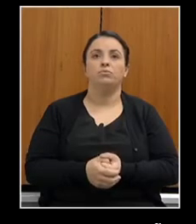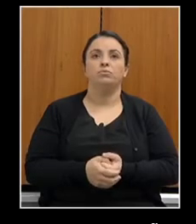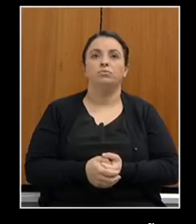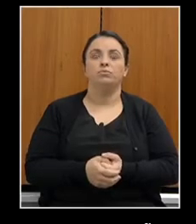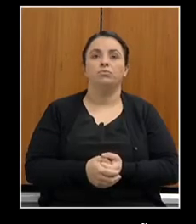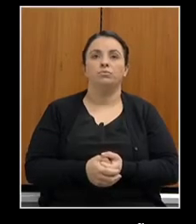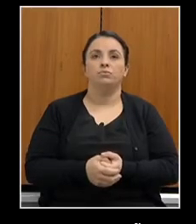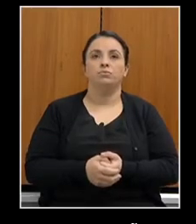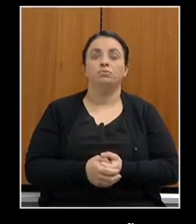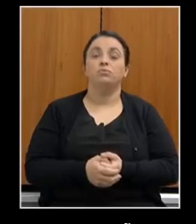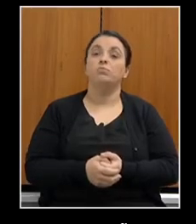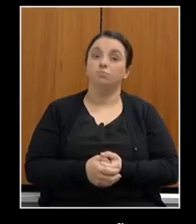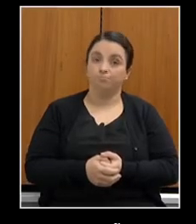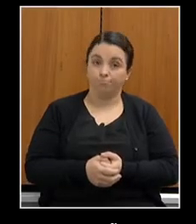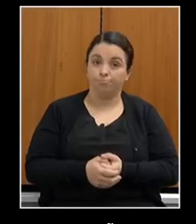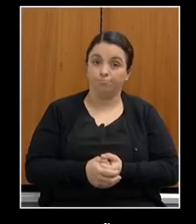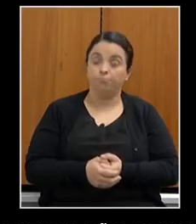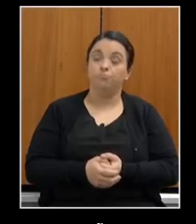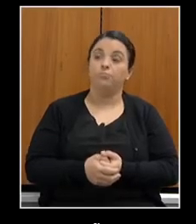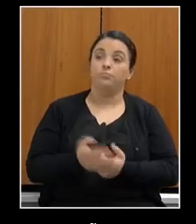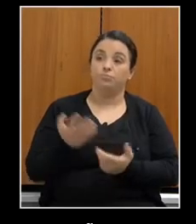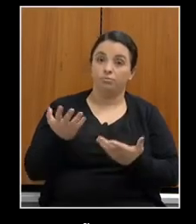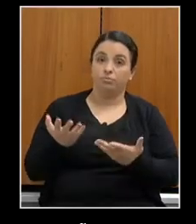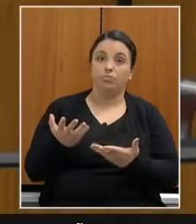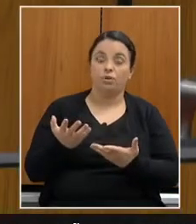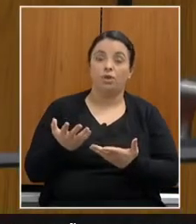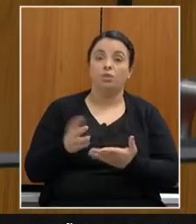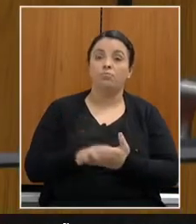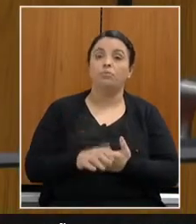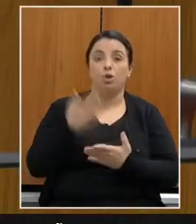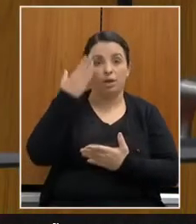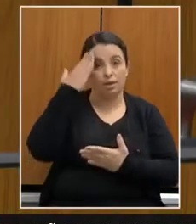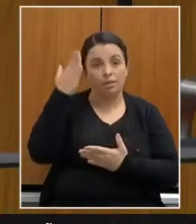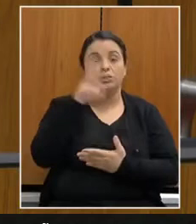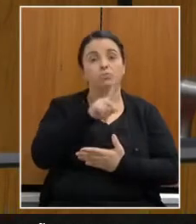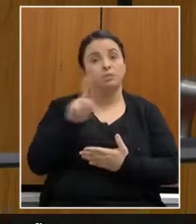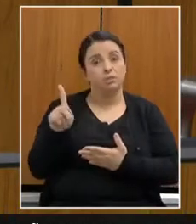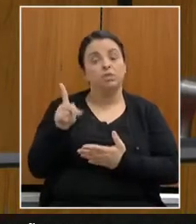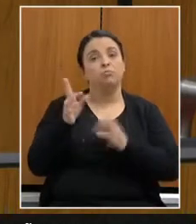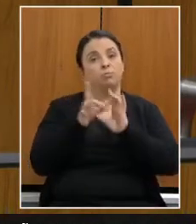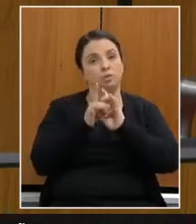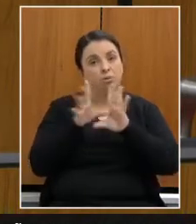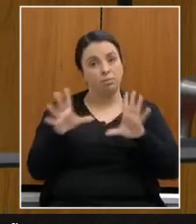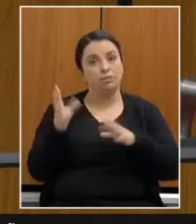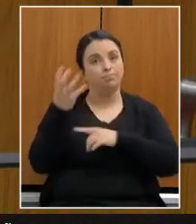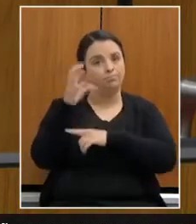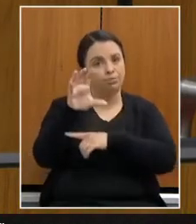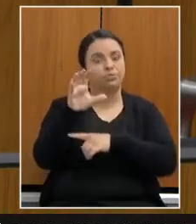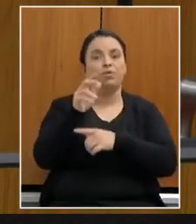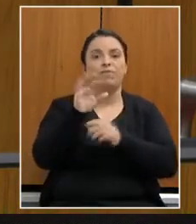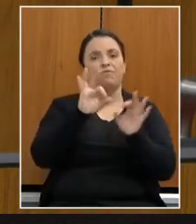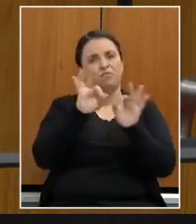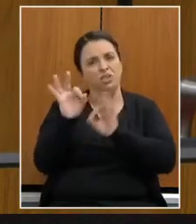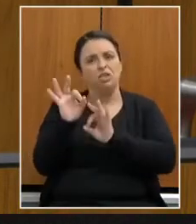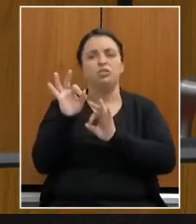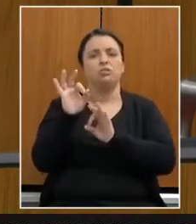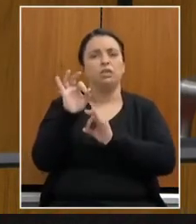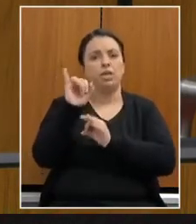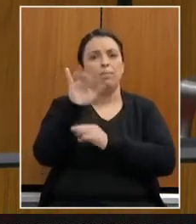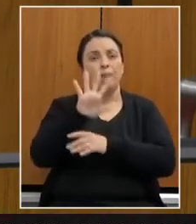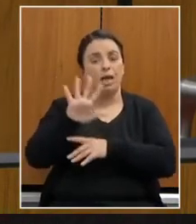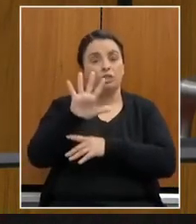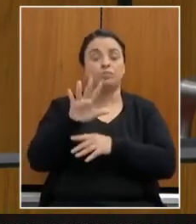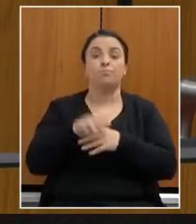bem secretário eu tomei eu agradeço o presidente pela autorização isso aí é do é do